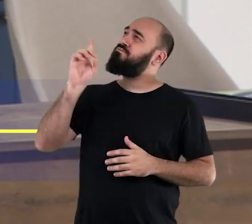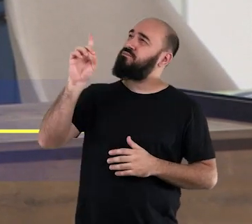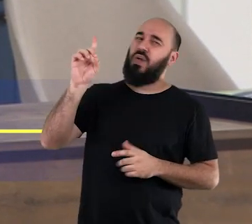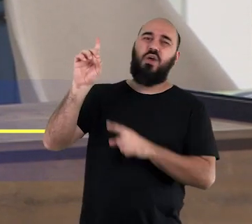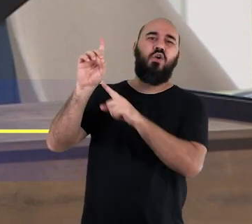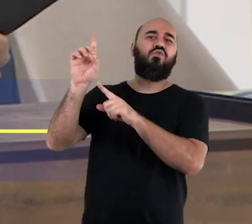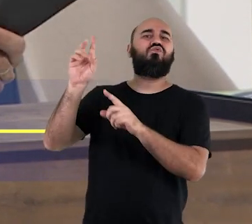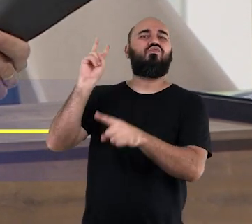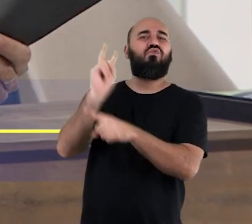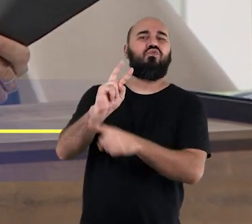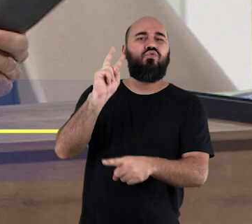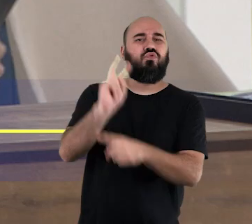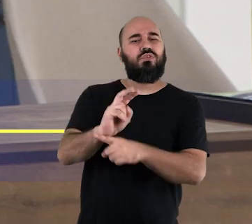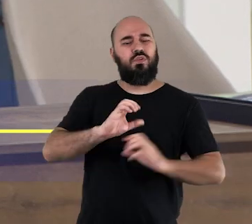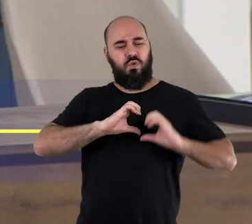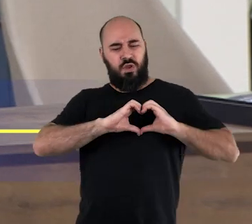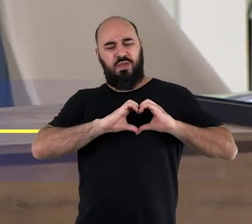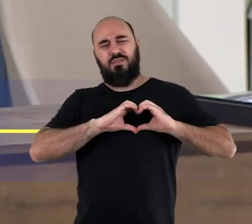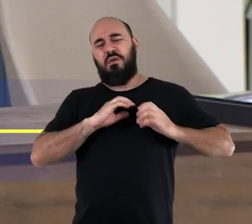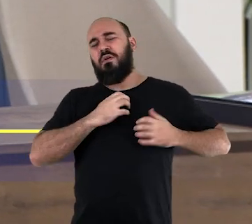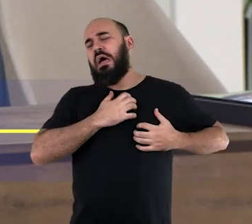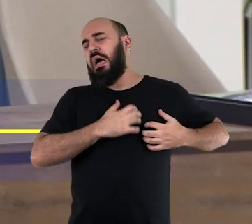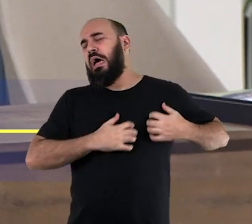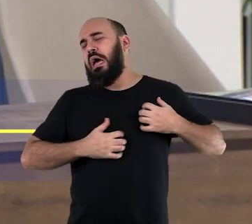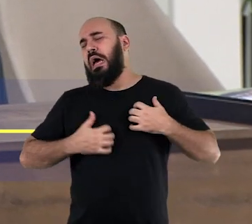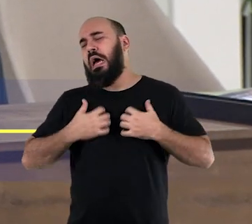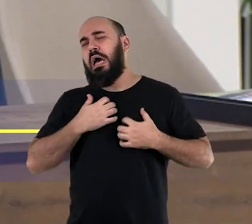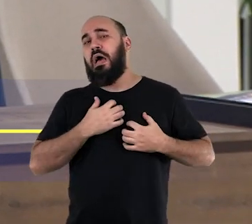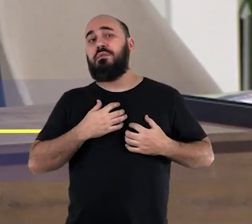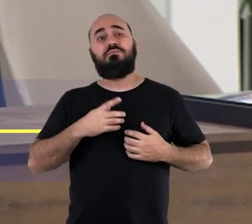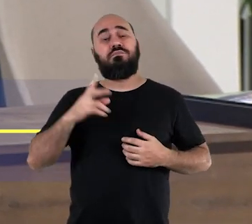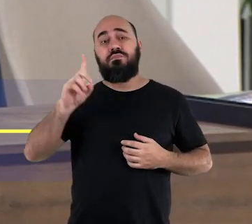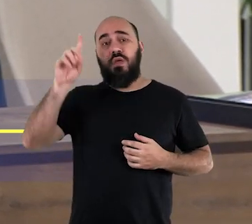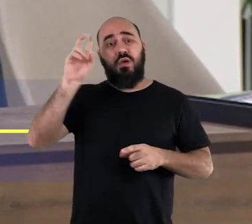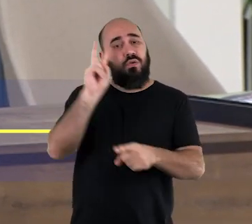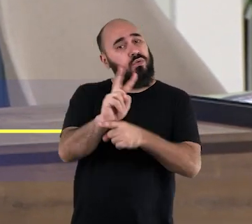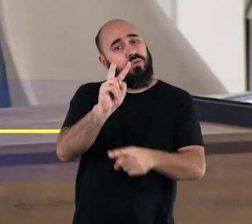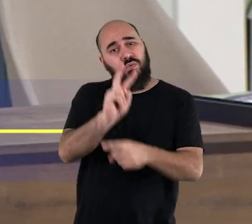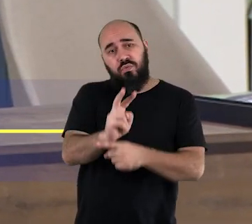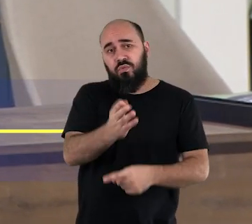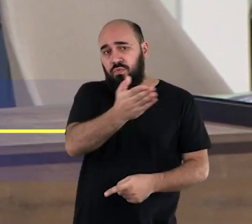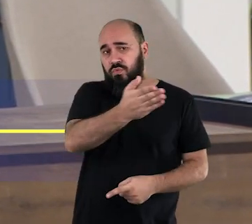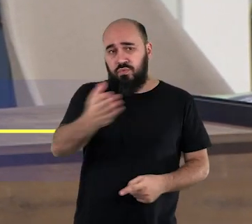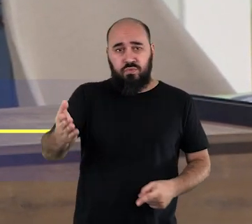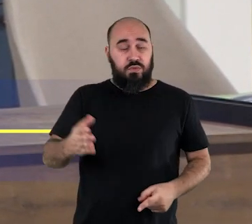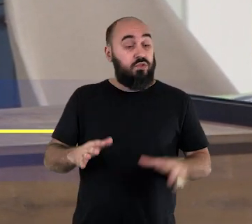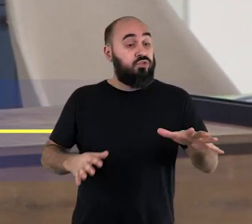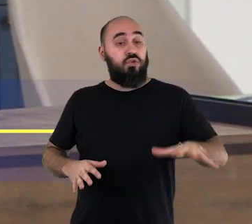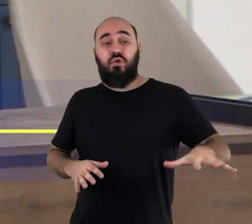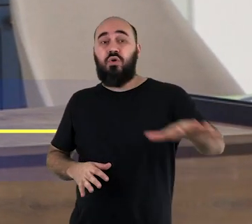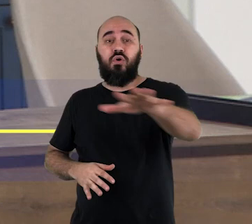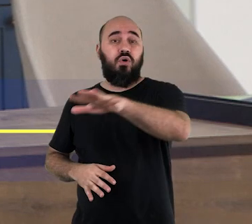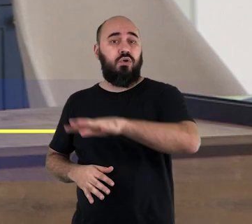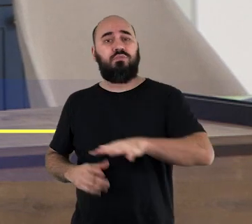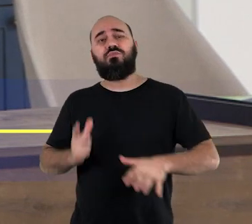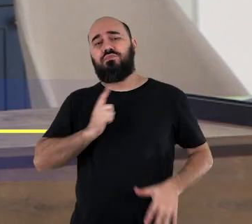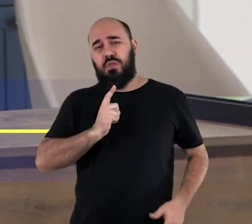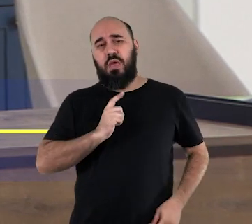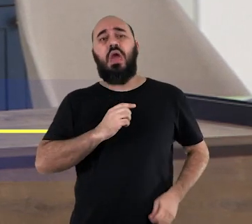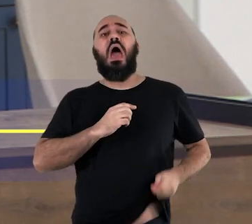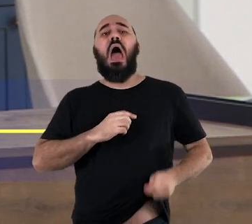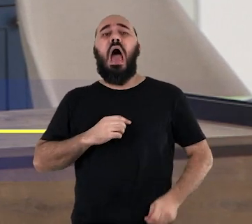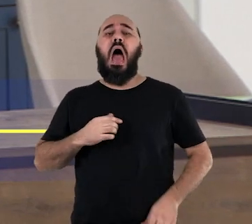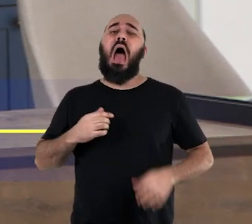e salva os de espírito oprimido. Muitas são as aflições do justo, mas o Senhor de